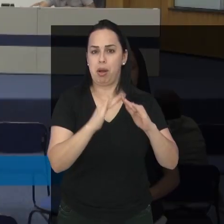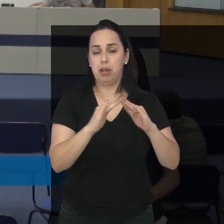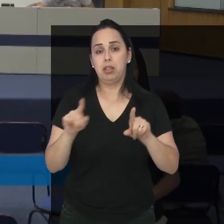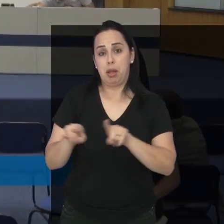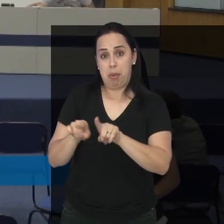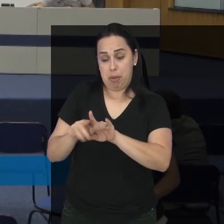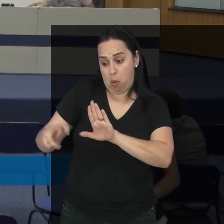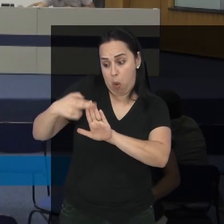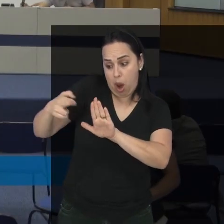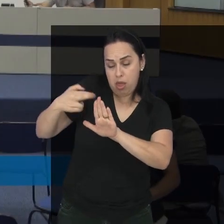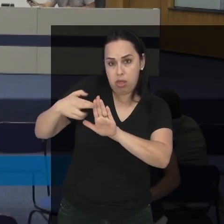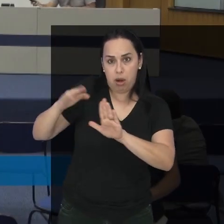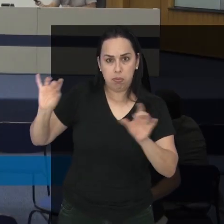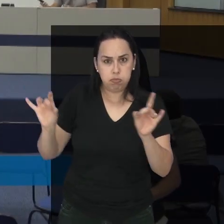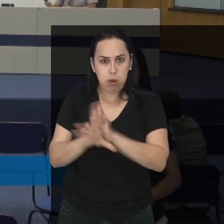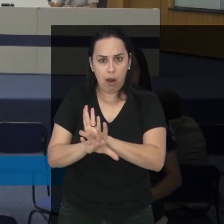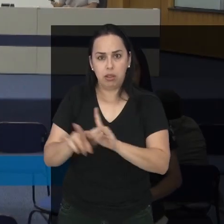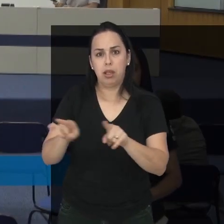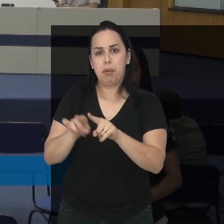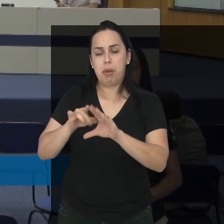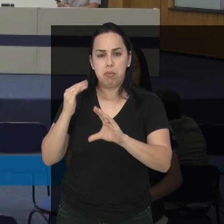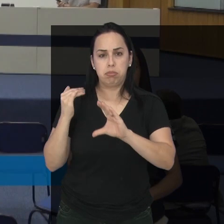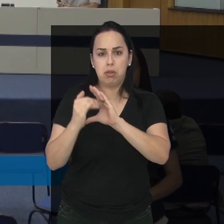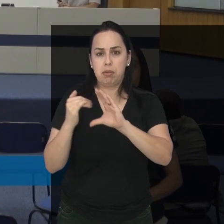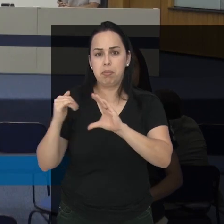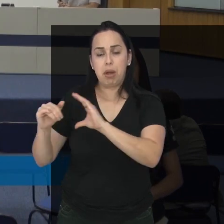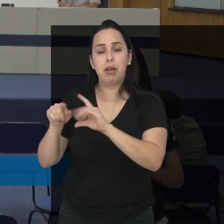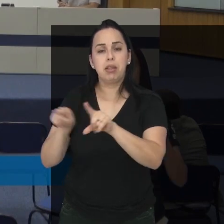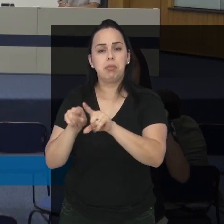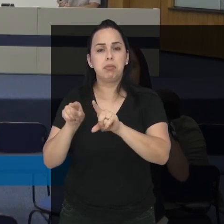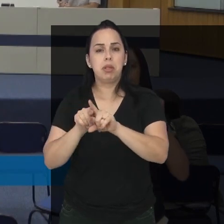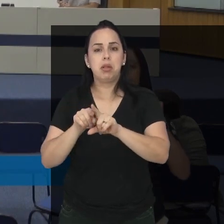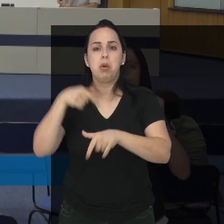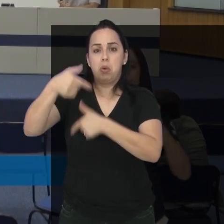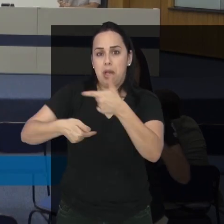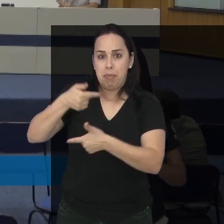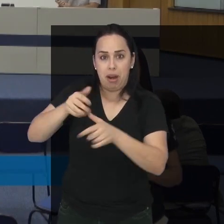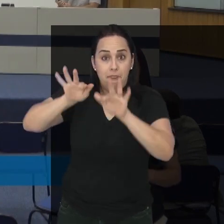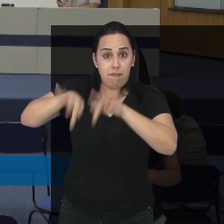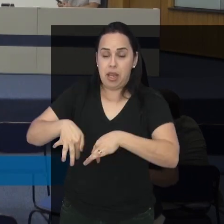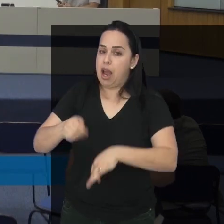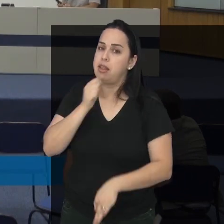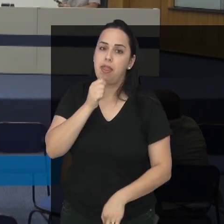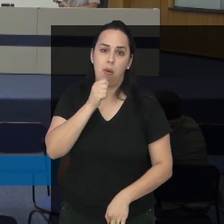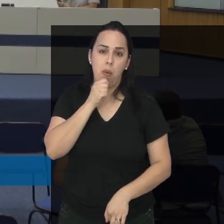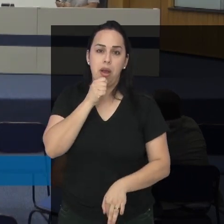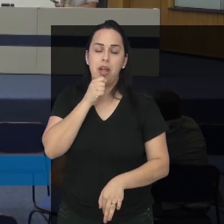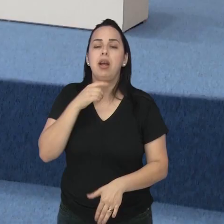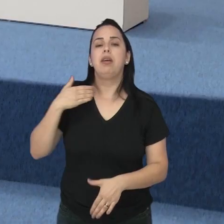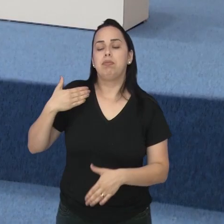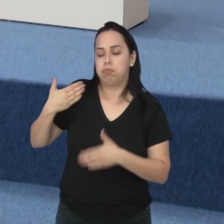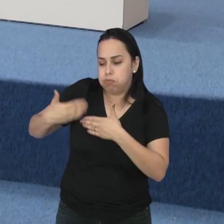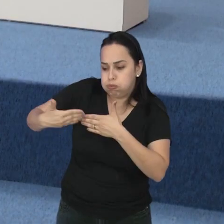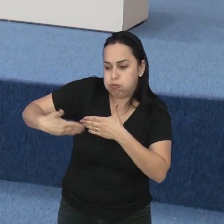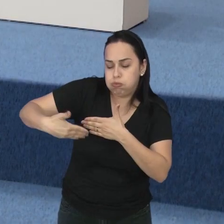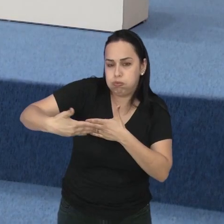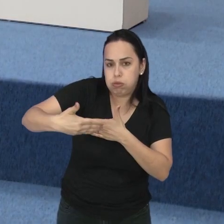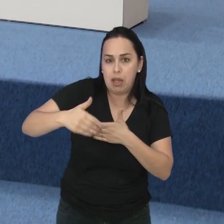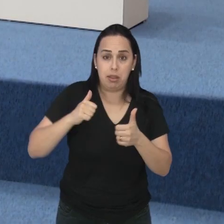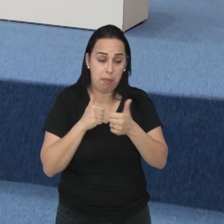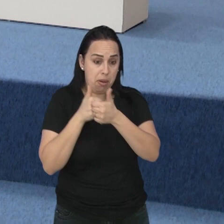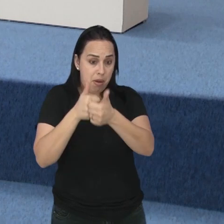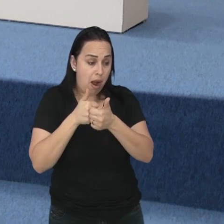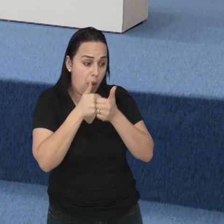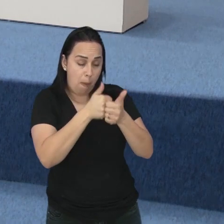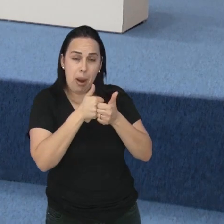E mesmo com o relatório entregue, os vereadores membros da CEI garantem que os trabalhos ainda não foram encerrados. Eles devem